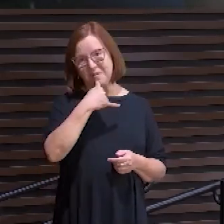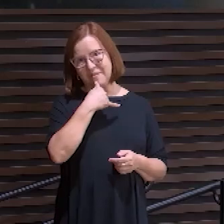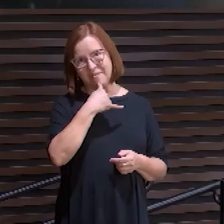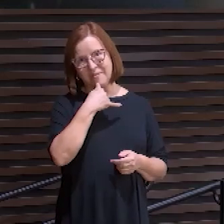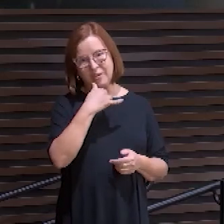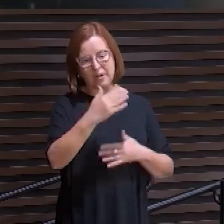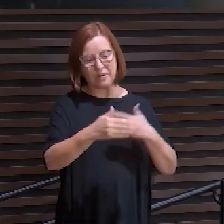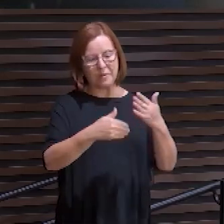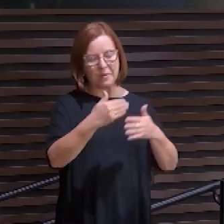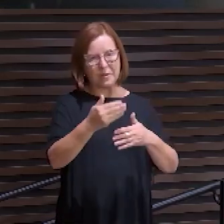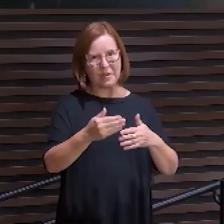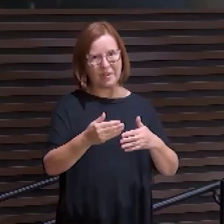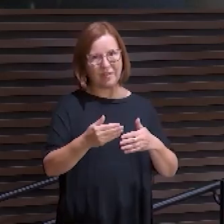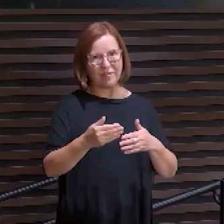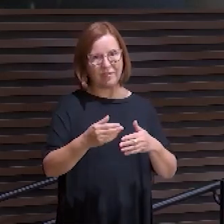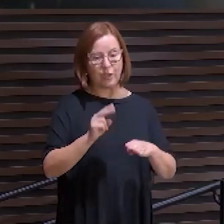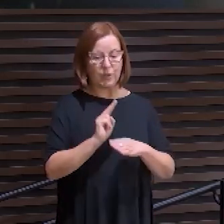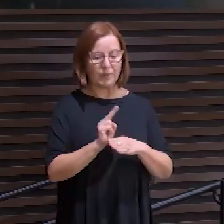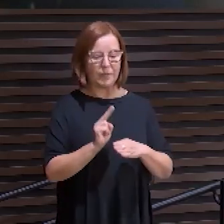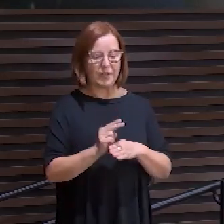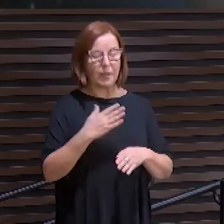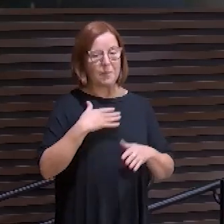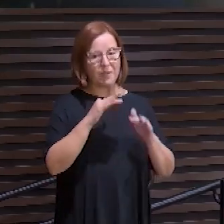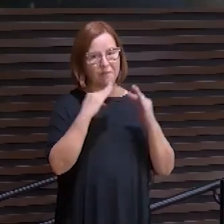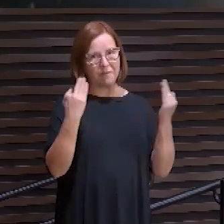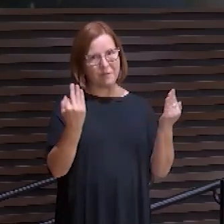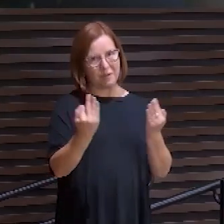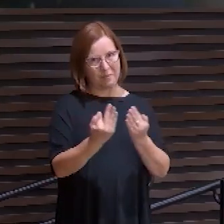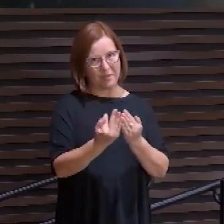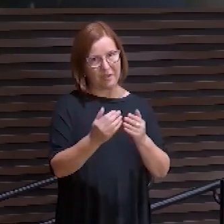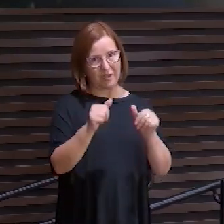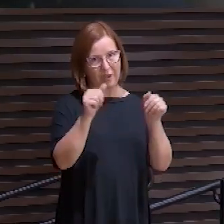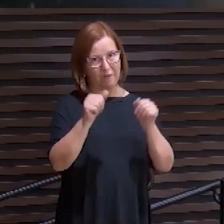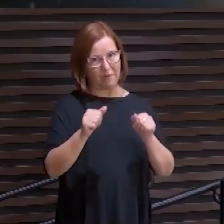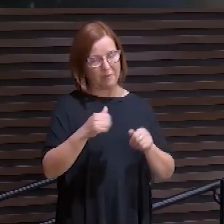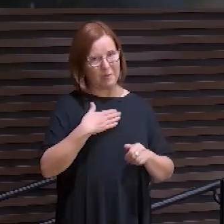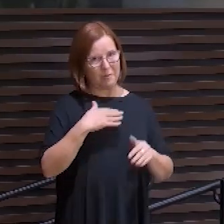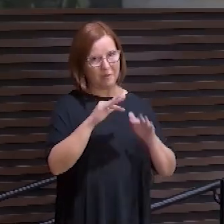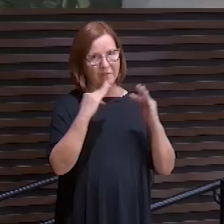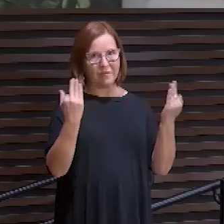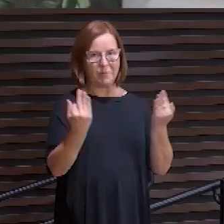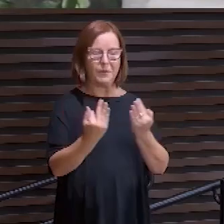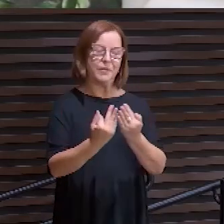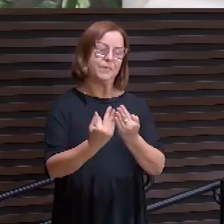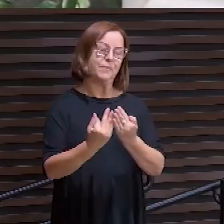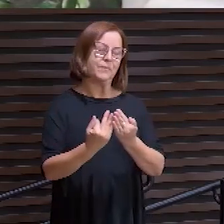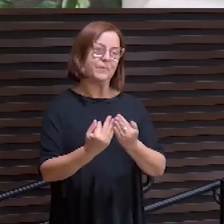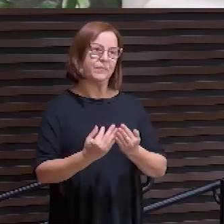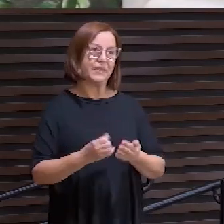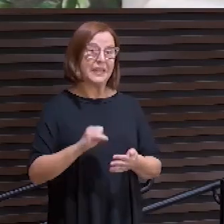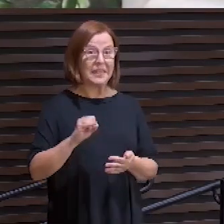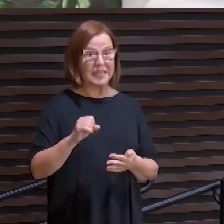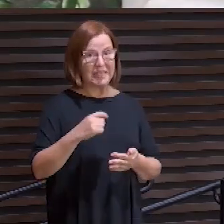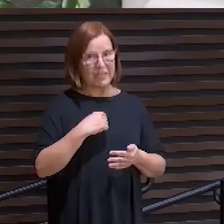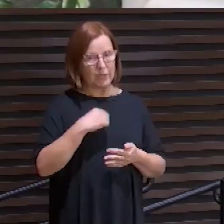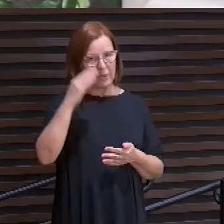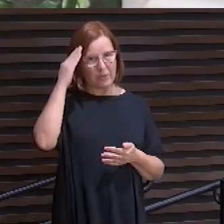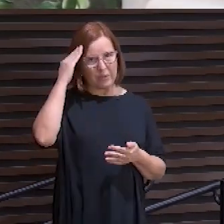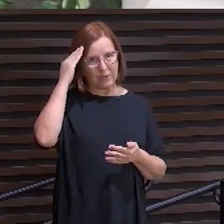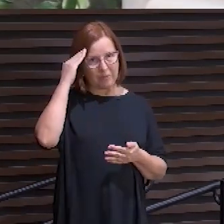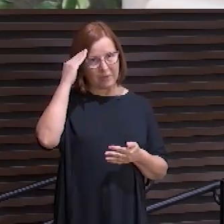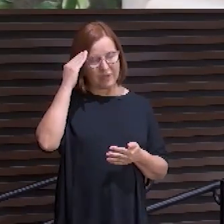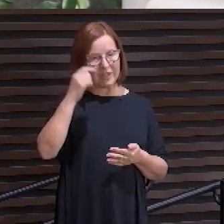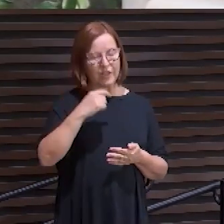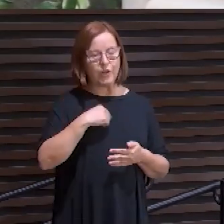da criação da minha família, da formação da minha família. Se eu soubesse, eu já disse à igreja